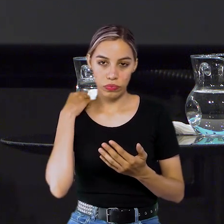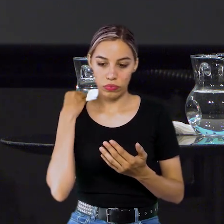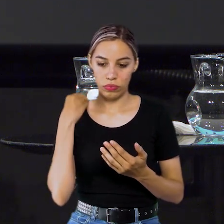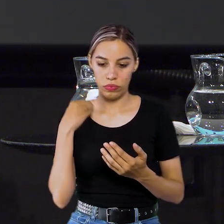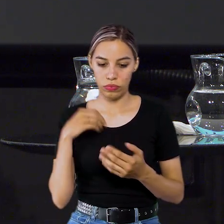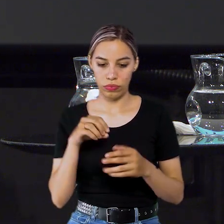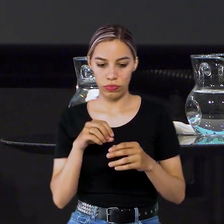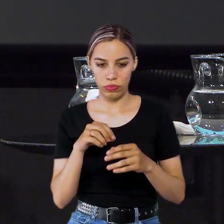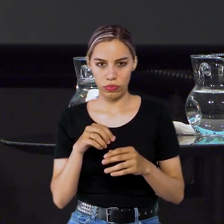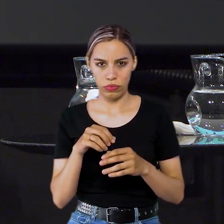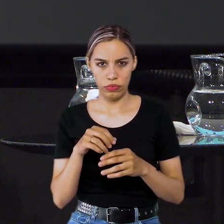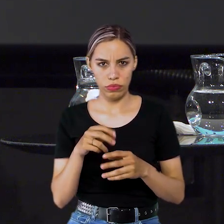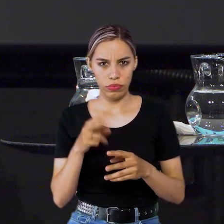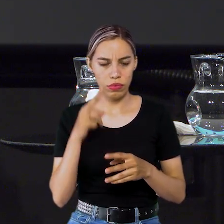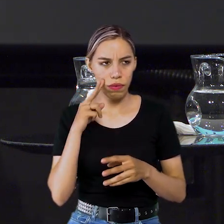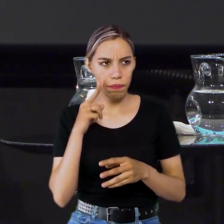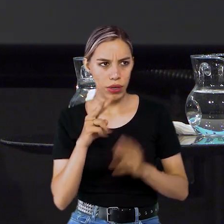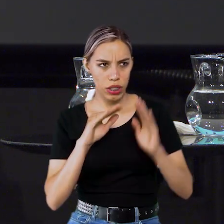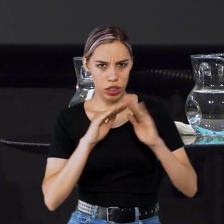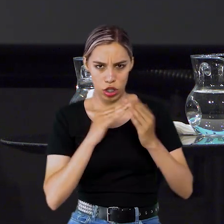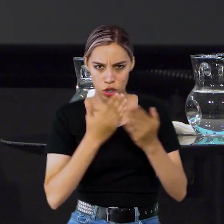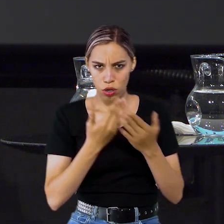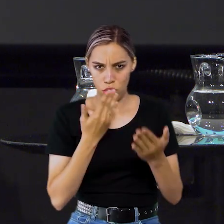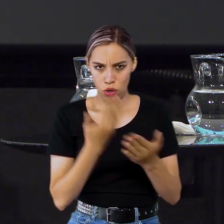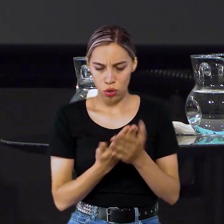fica 5 horas presa na cadeira.